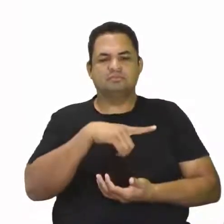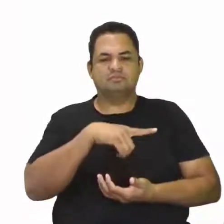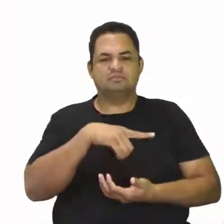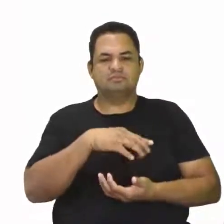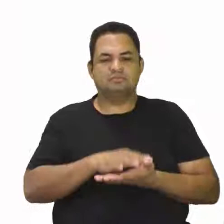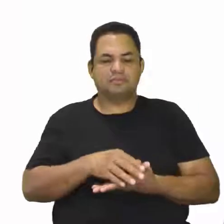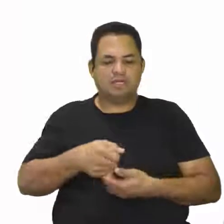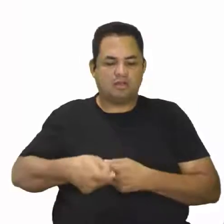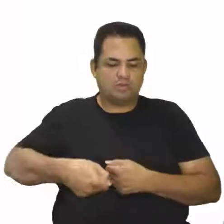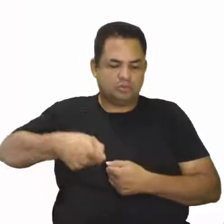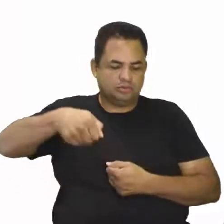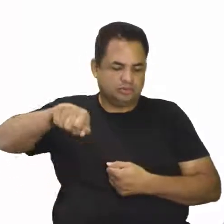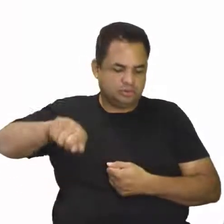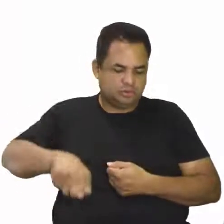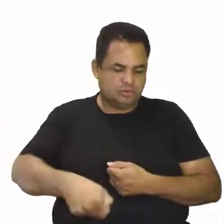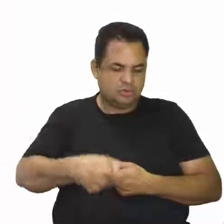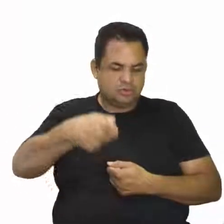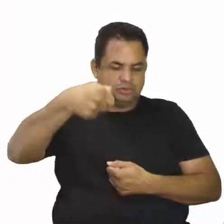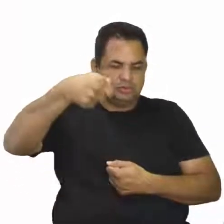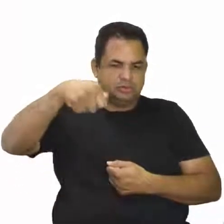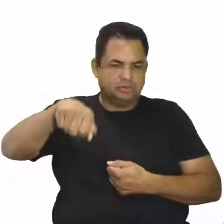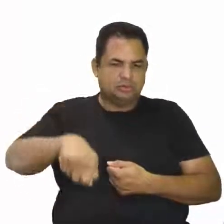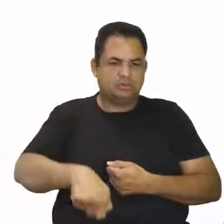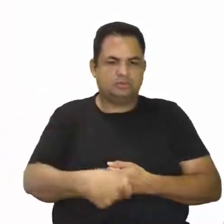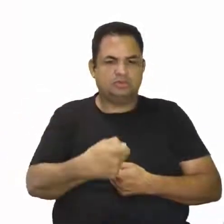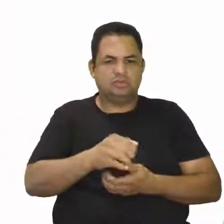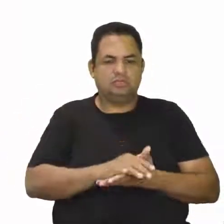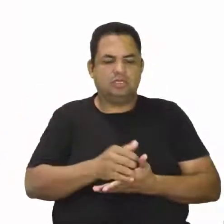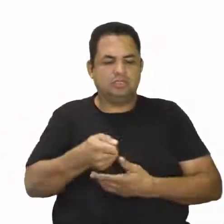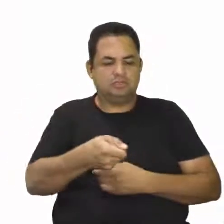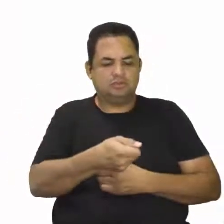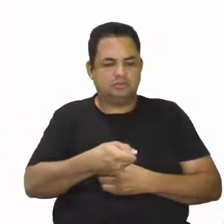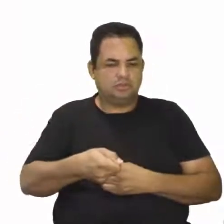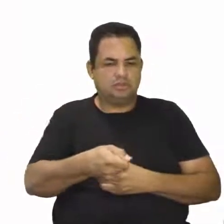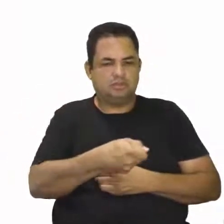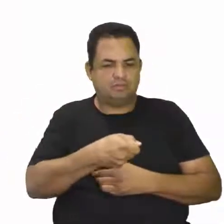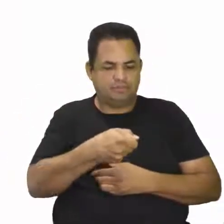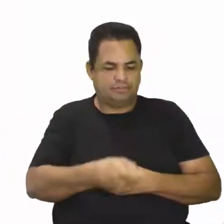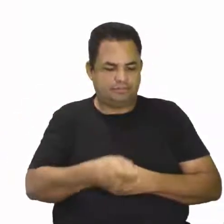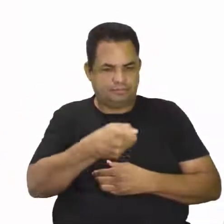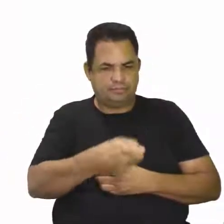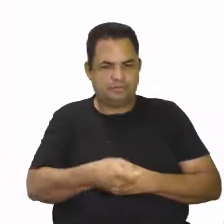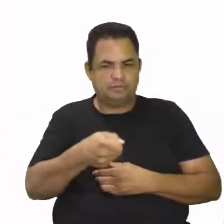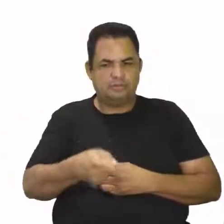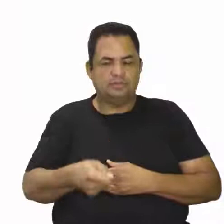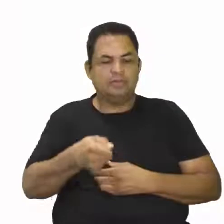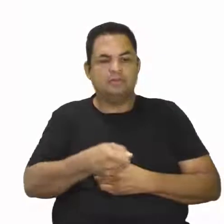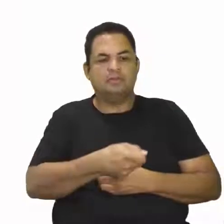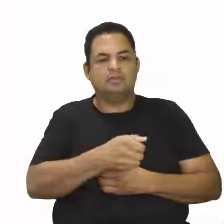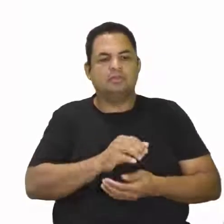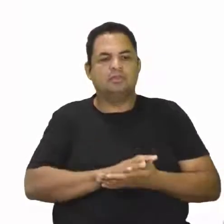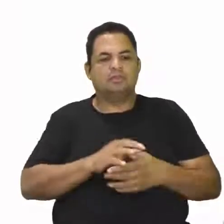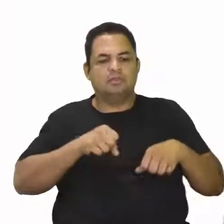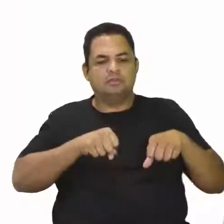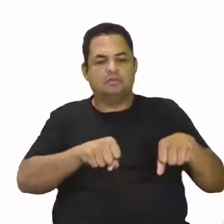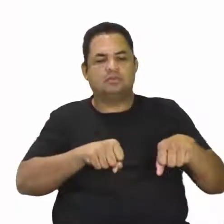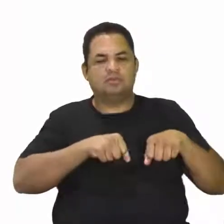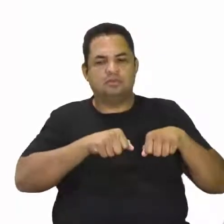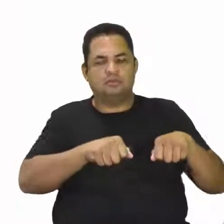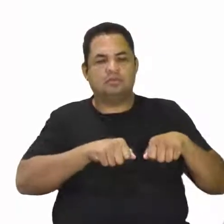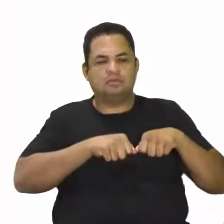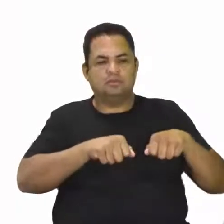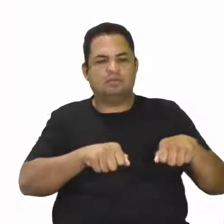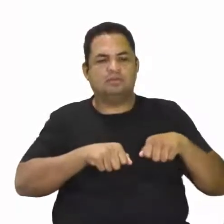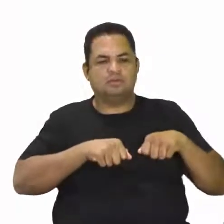a concha, cucharrón, a espumadeira, que é a espumadeira, e el rodillo,